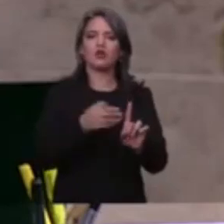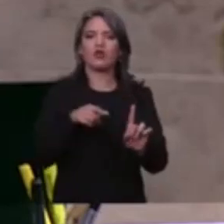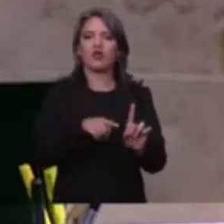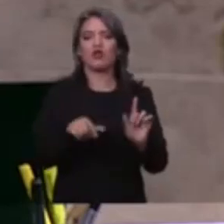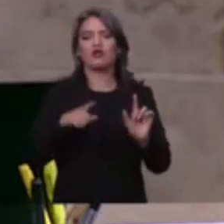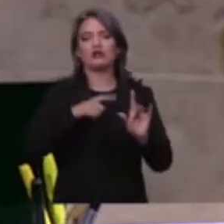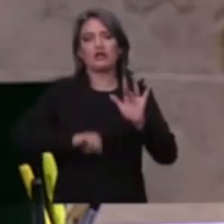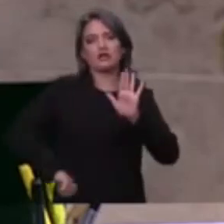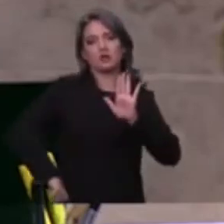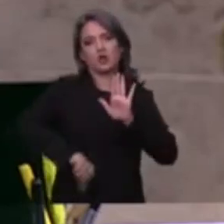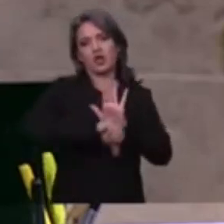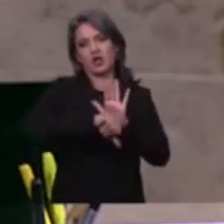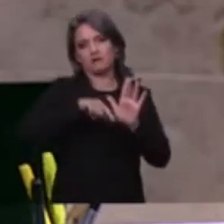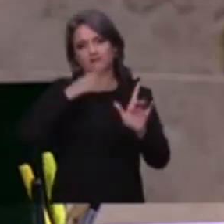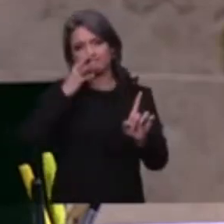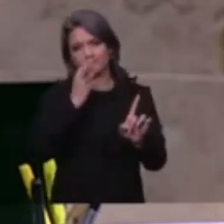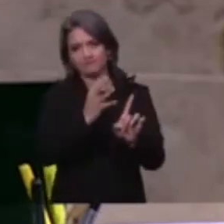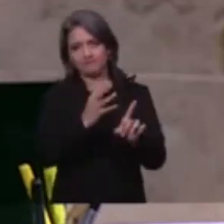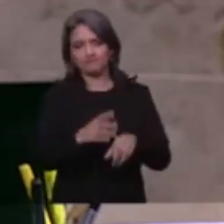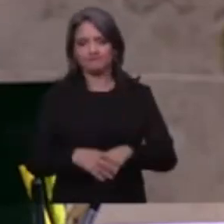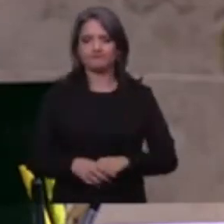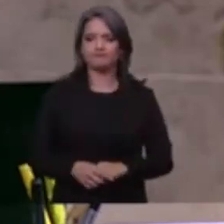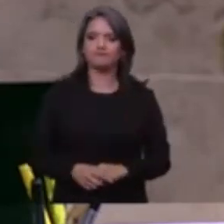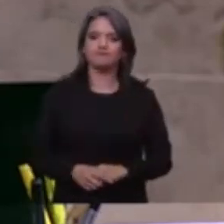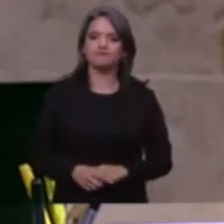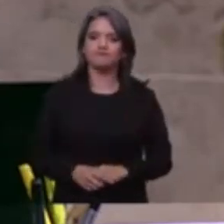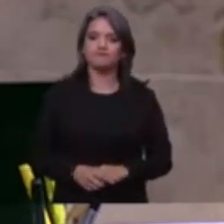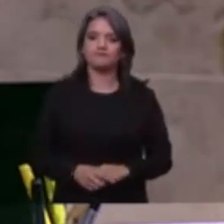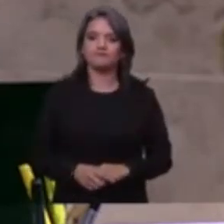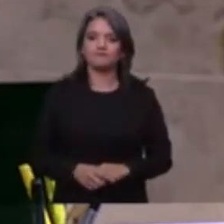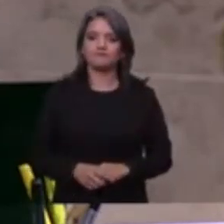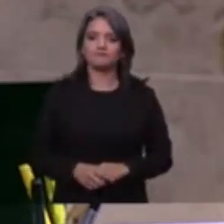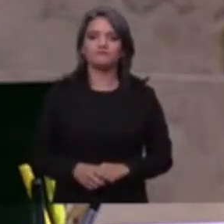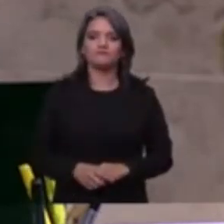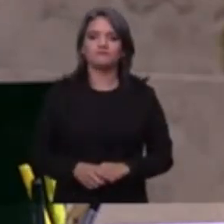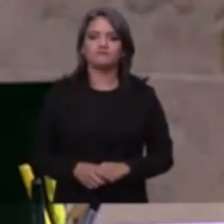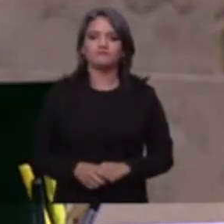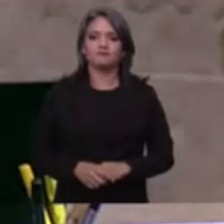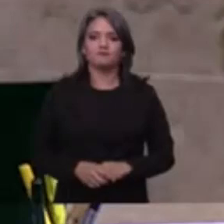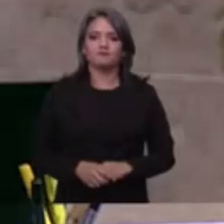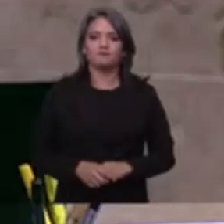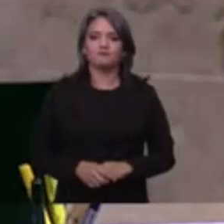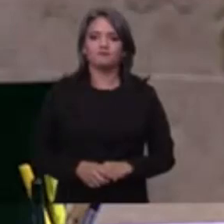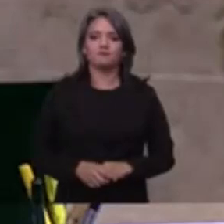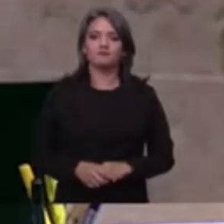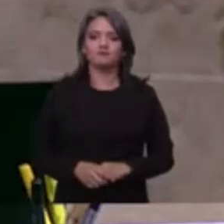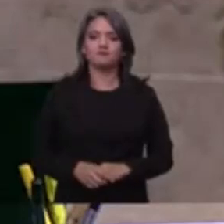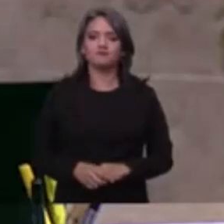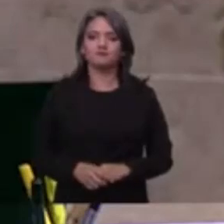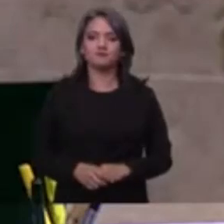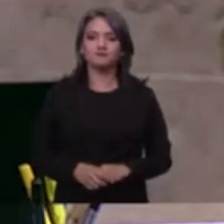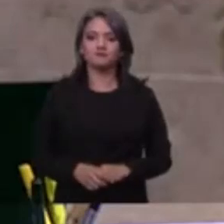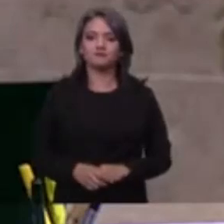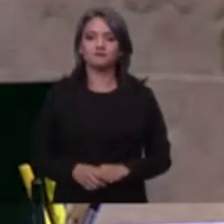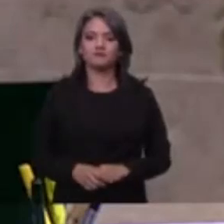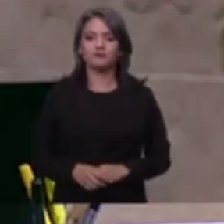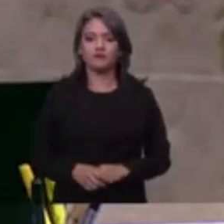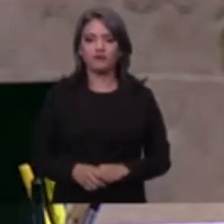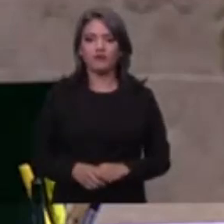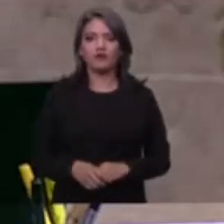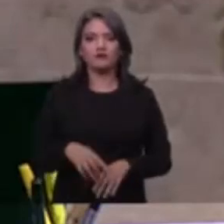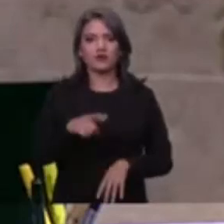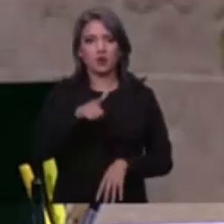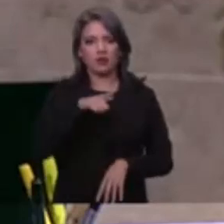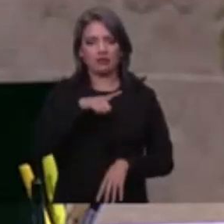dos crimes a ele irrogados. Em sua primeira manifestação, após a prisão